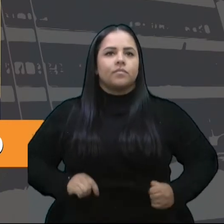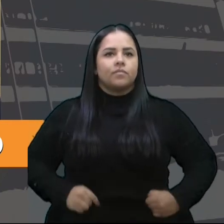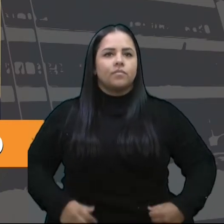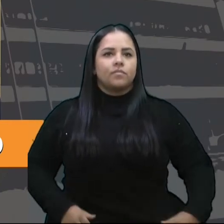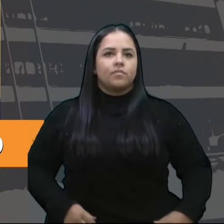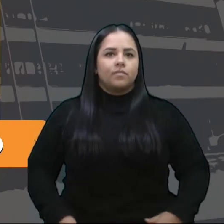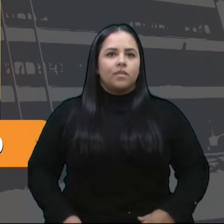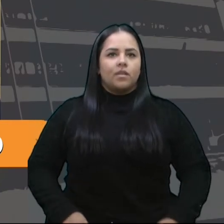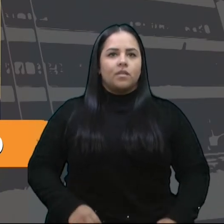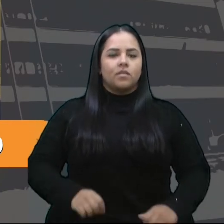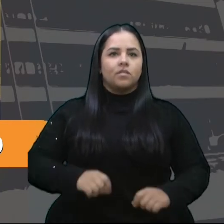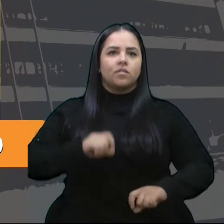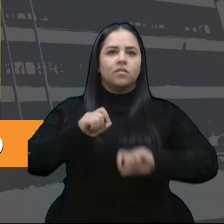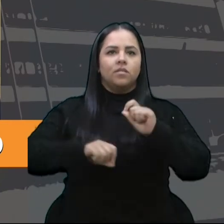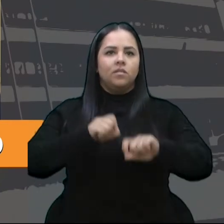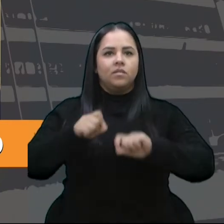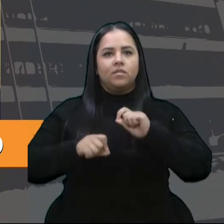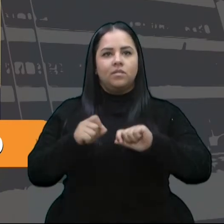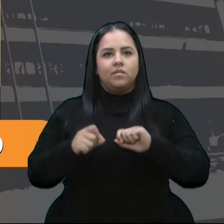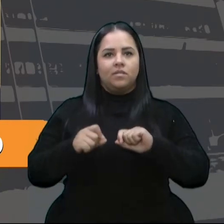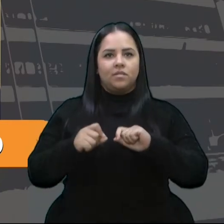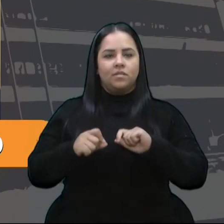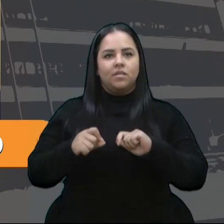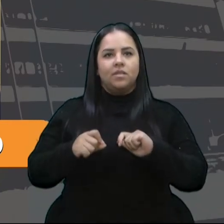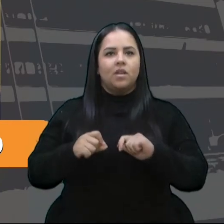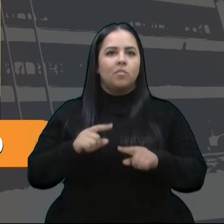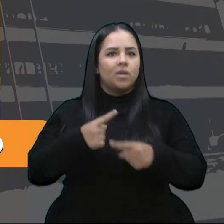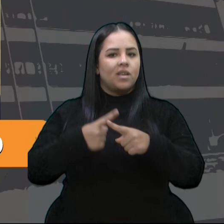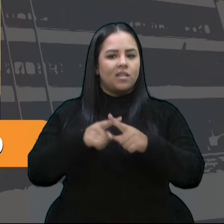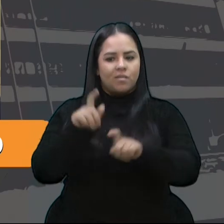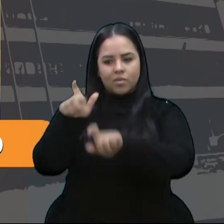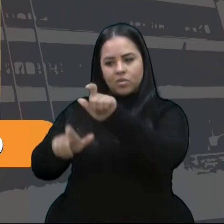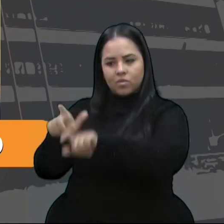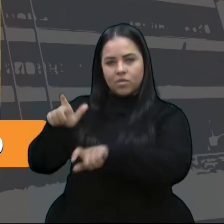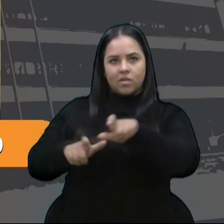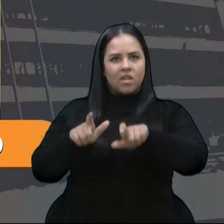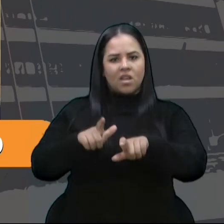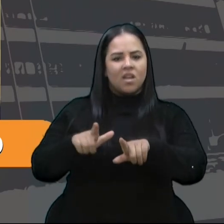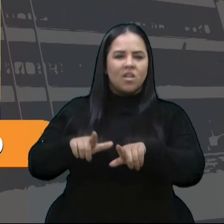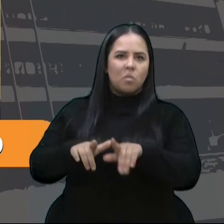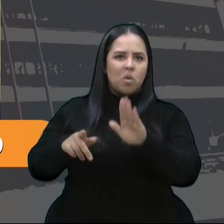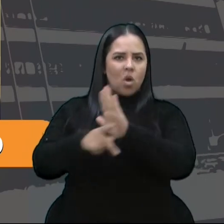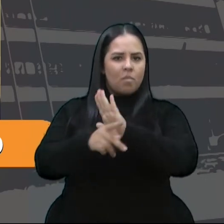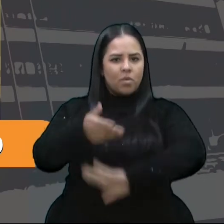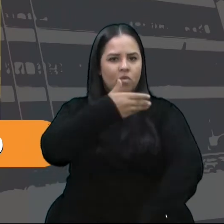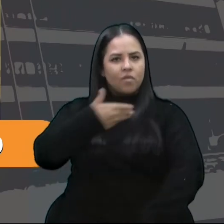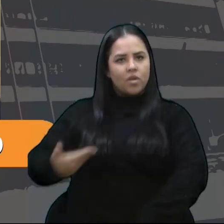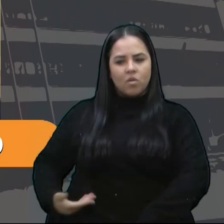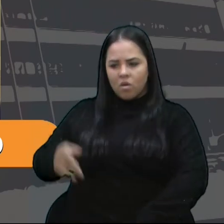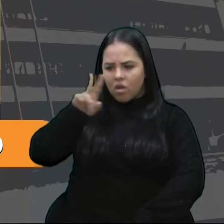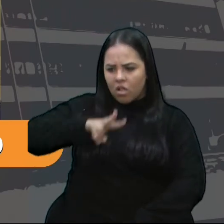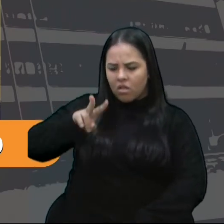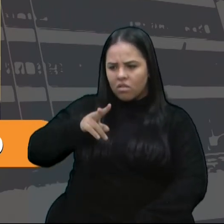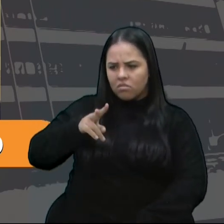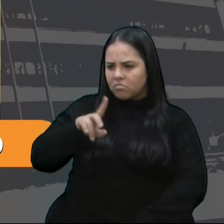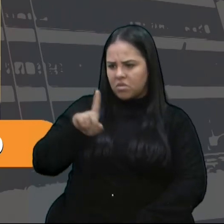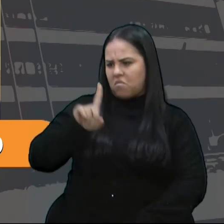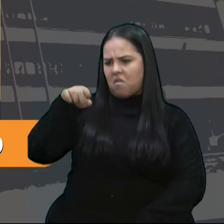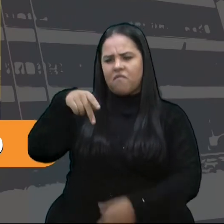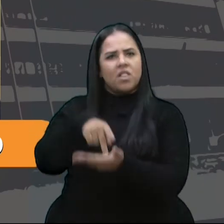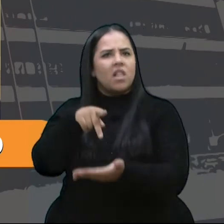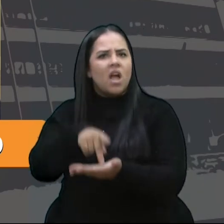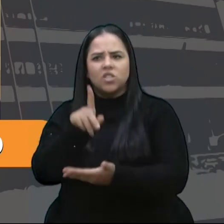se proliferou muito mundo afora. Ou seja, parece que as pessoas e muitos governantes acabaram olhando para a situação e dizendo, não, isso não é verdade, isso não